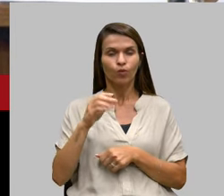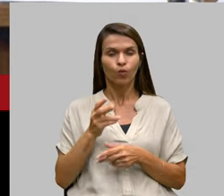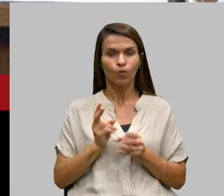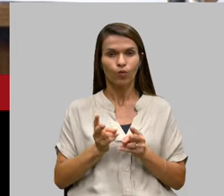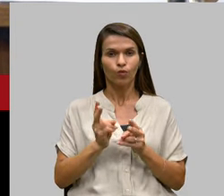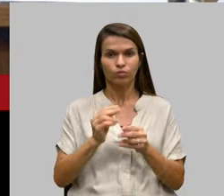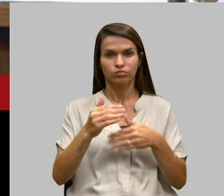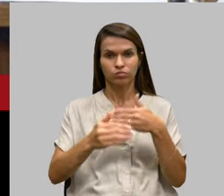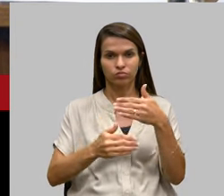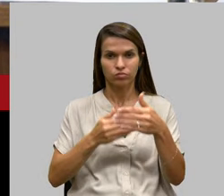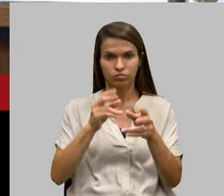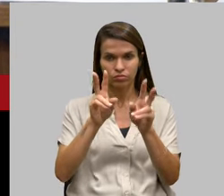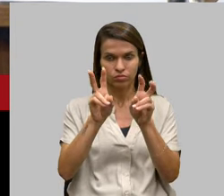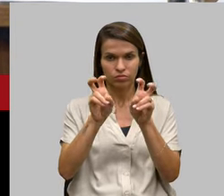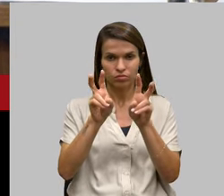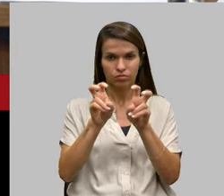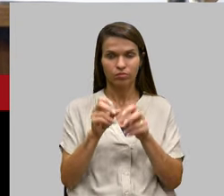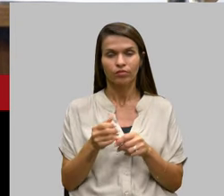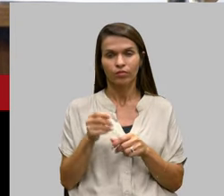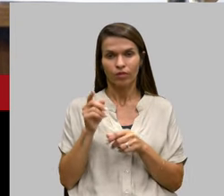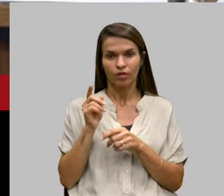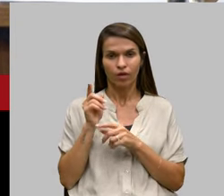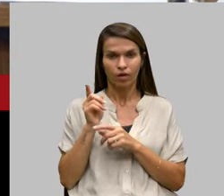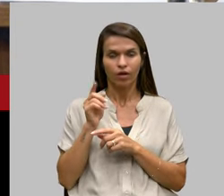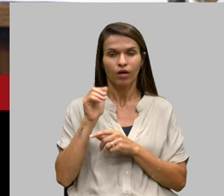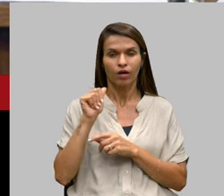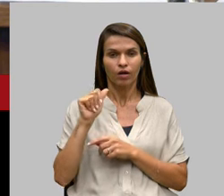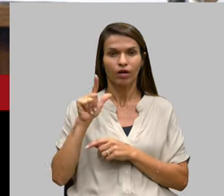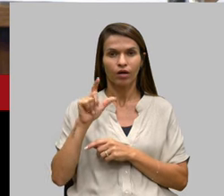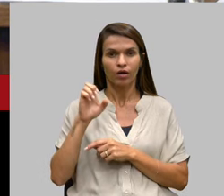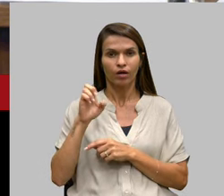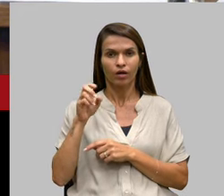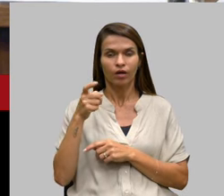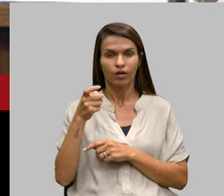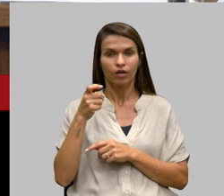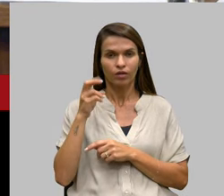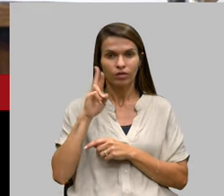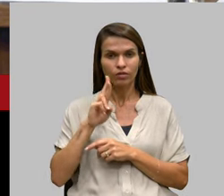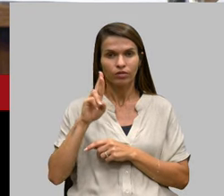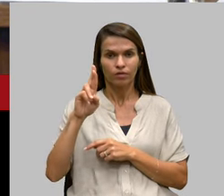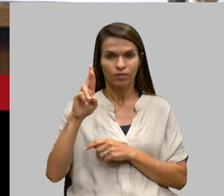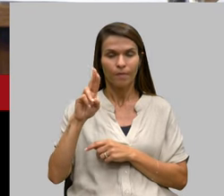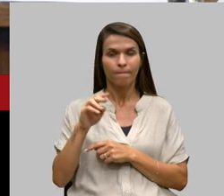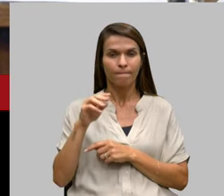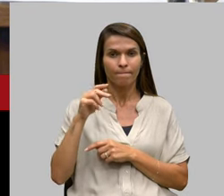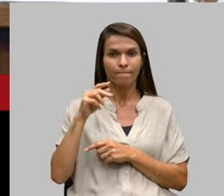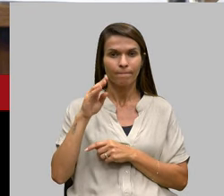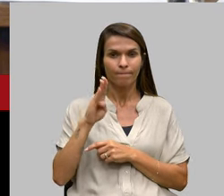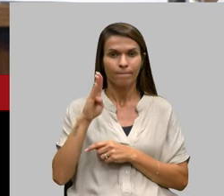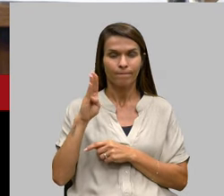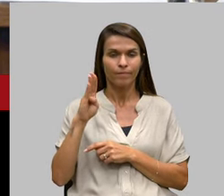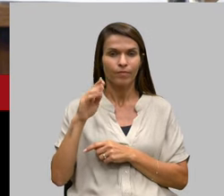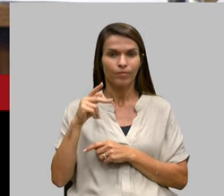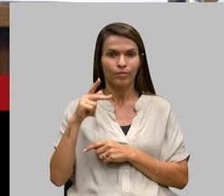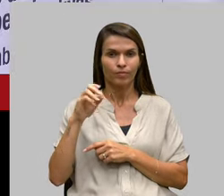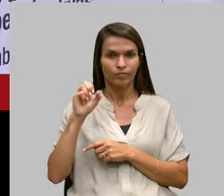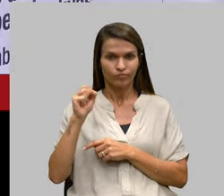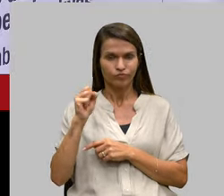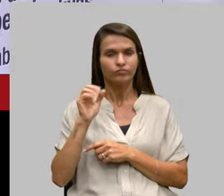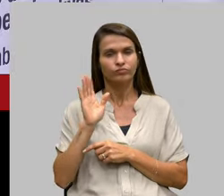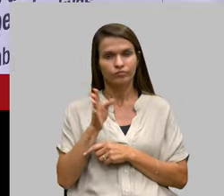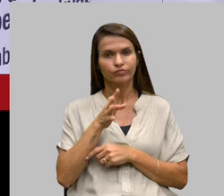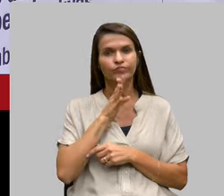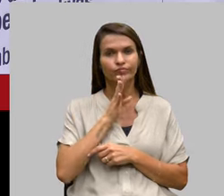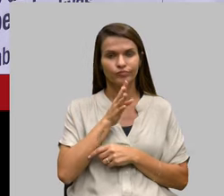assuntos aqui o Alex que foi que é né diretor do ftps e nos antecedeu aqui que já conhece boa parte dessa